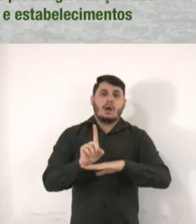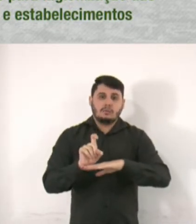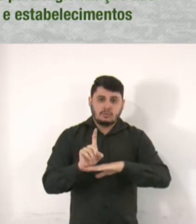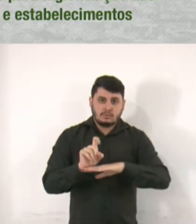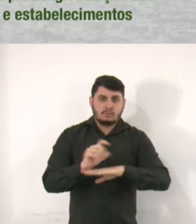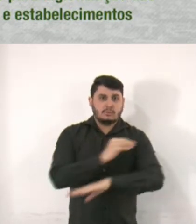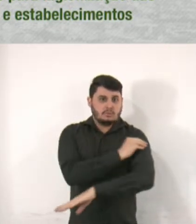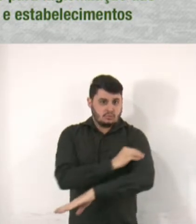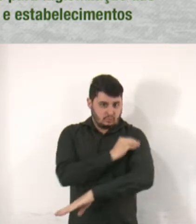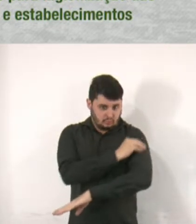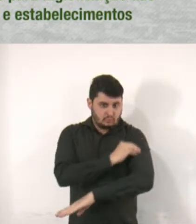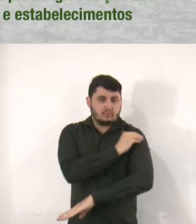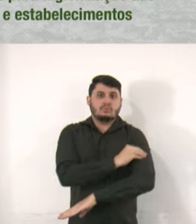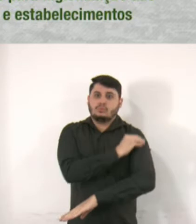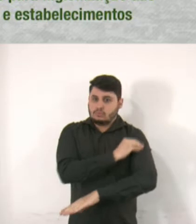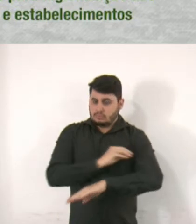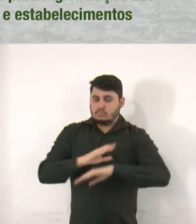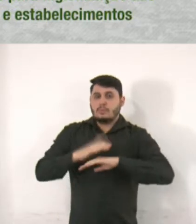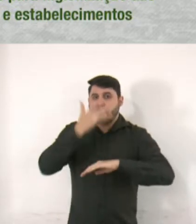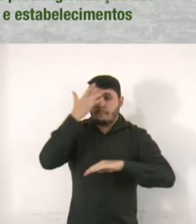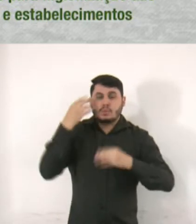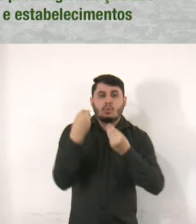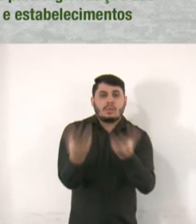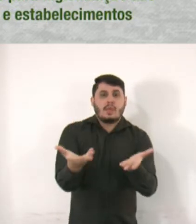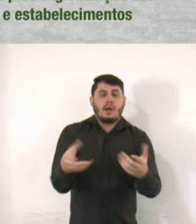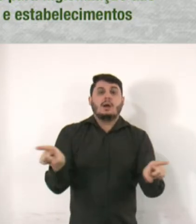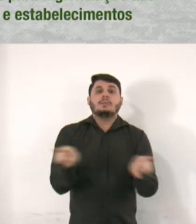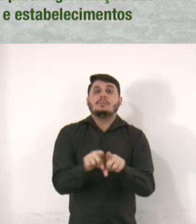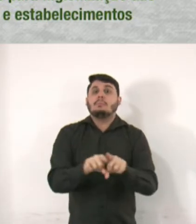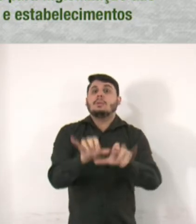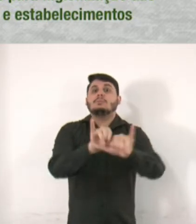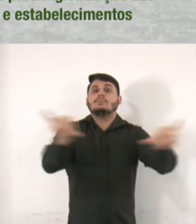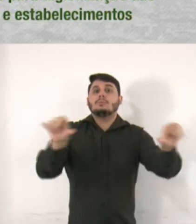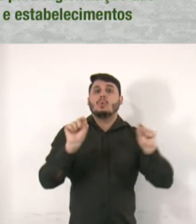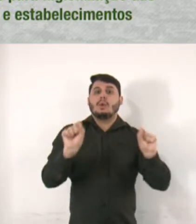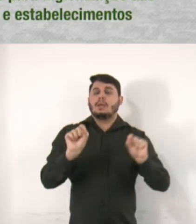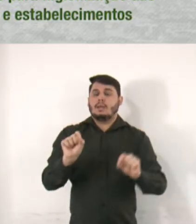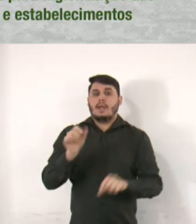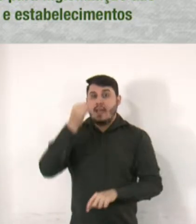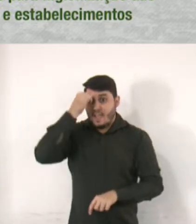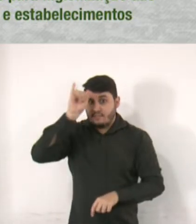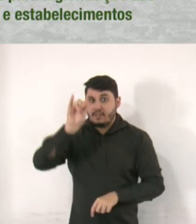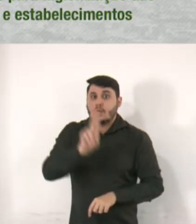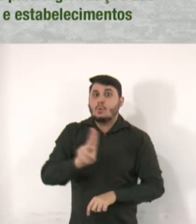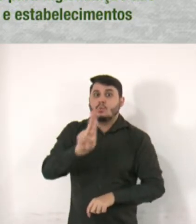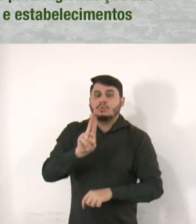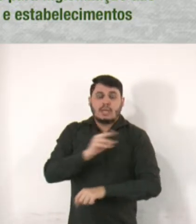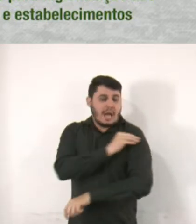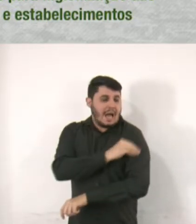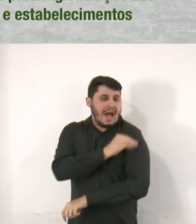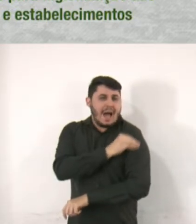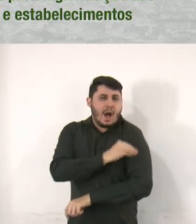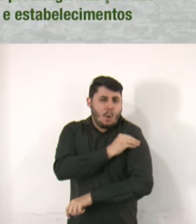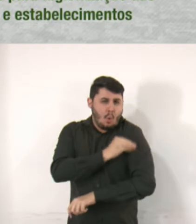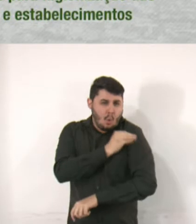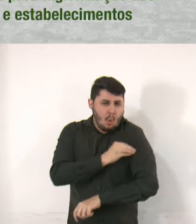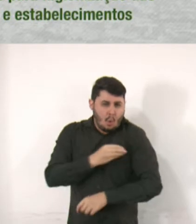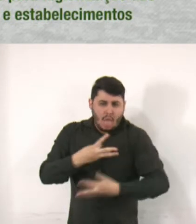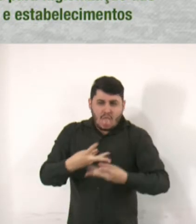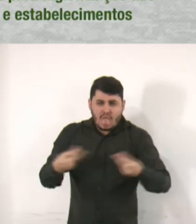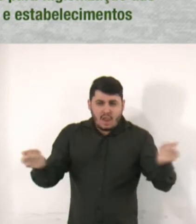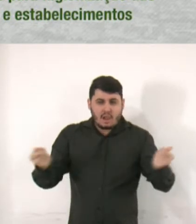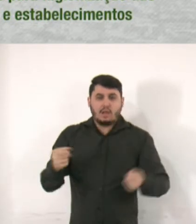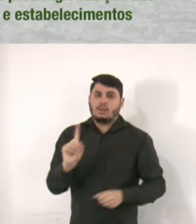evitar não utilizar álcool líquido, para evitar outros problemas. Então é interessante que seja utilizado ou álcool em